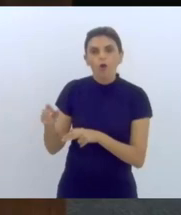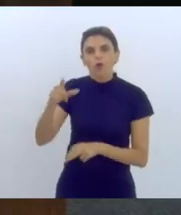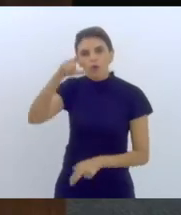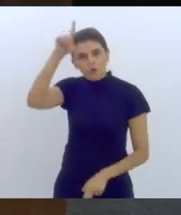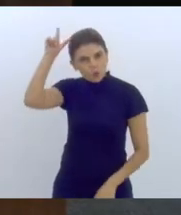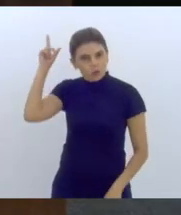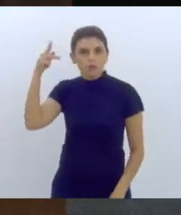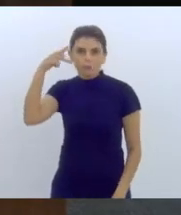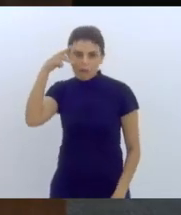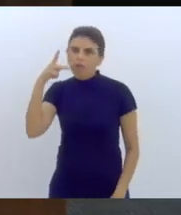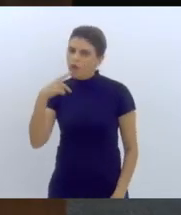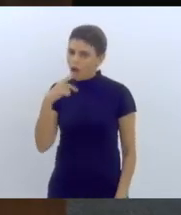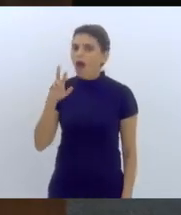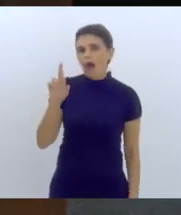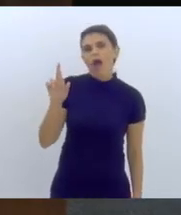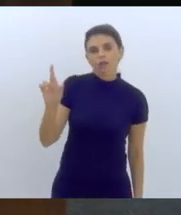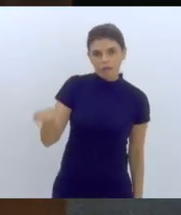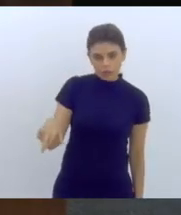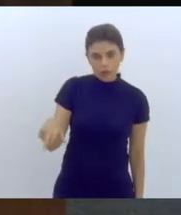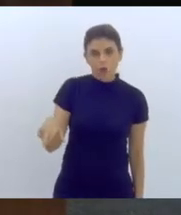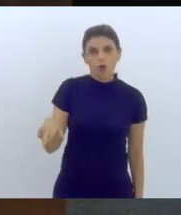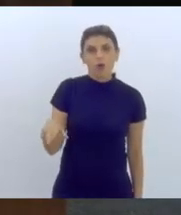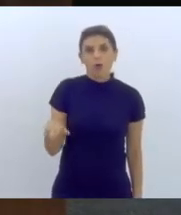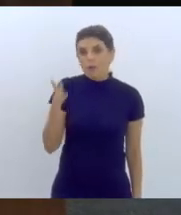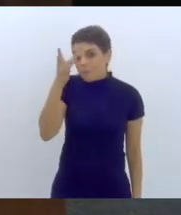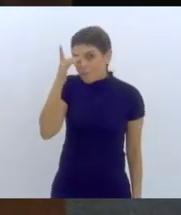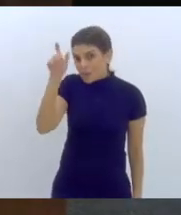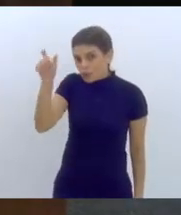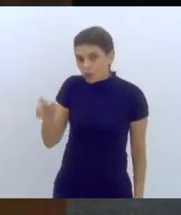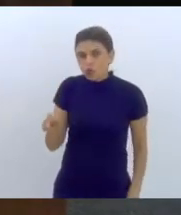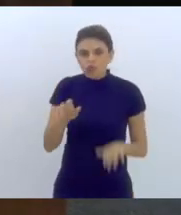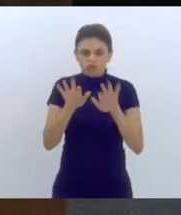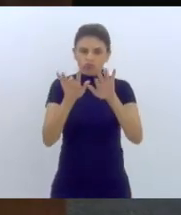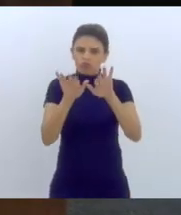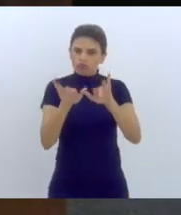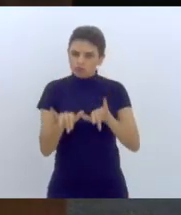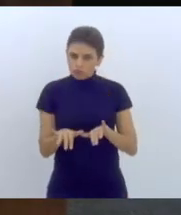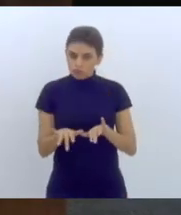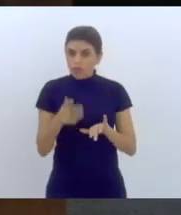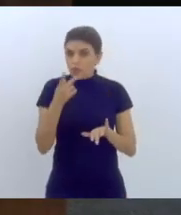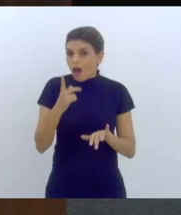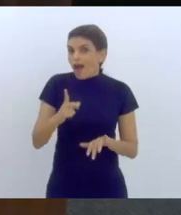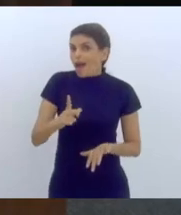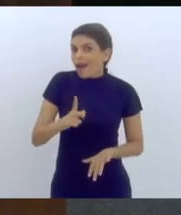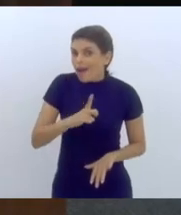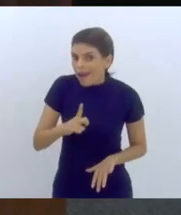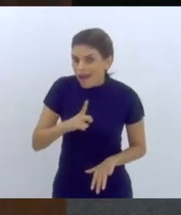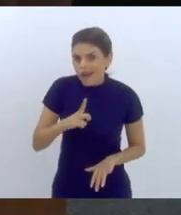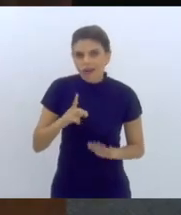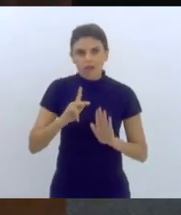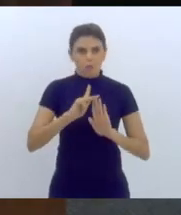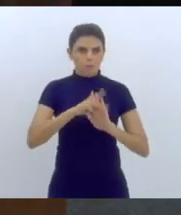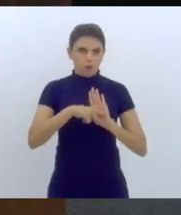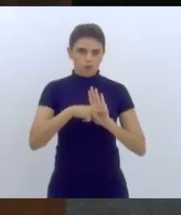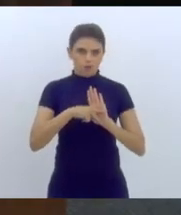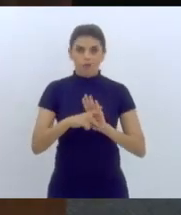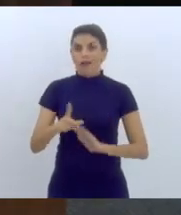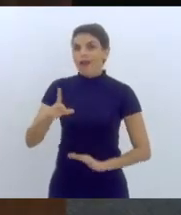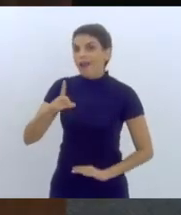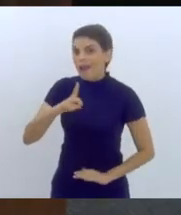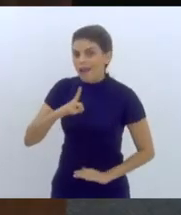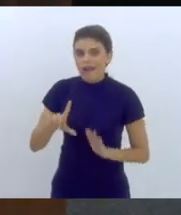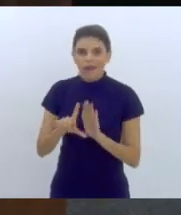tem razão o relator quando ele diz que há um projeto, há uma lei. Isso é fato.